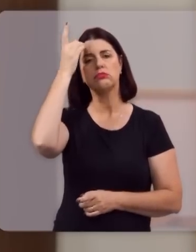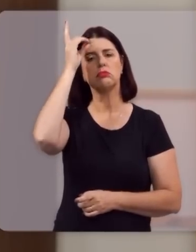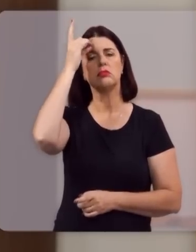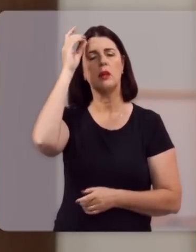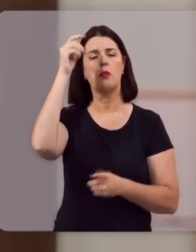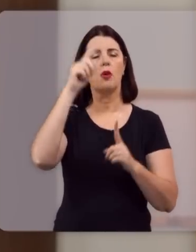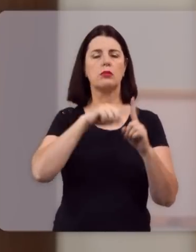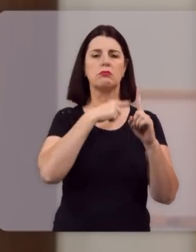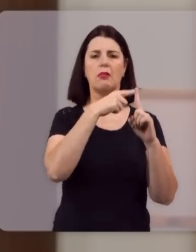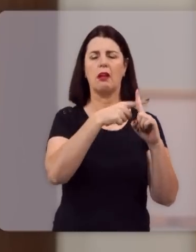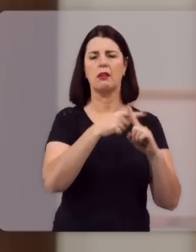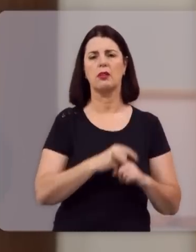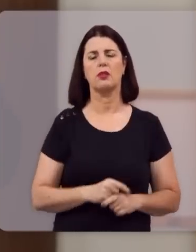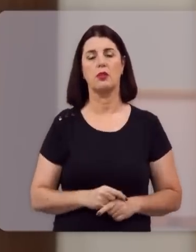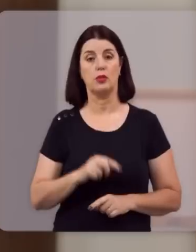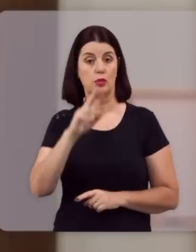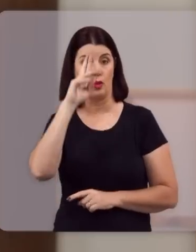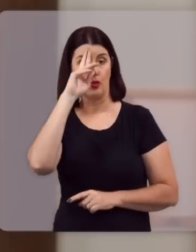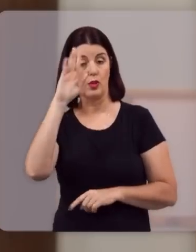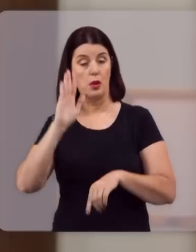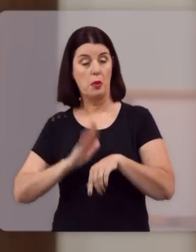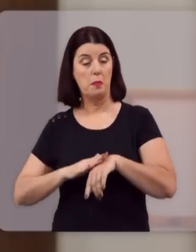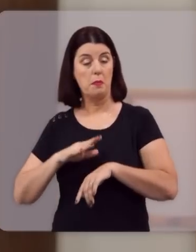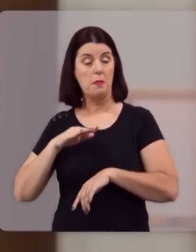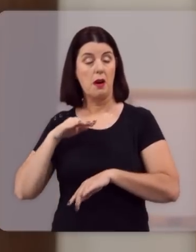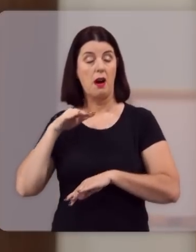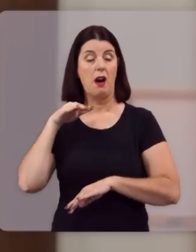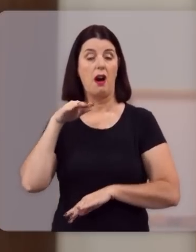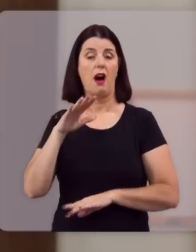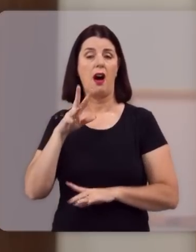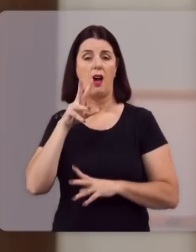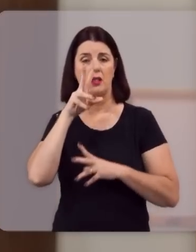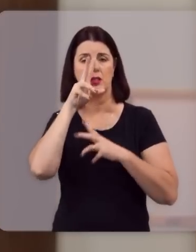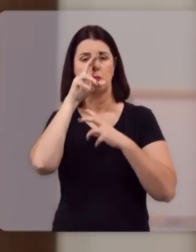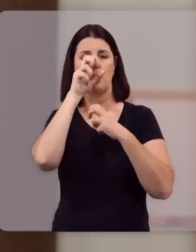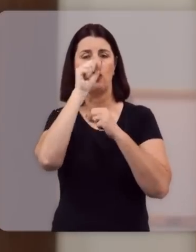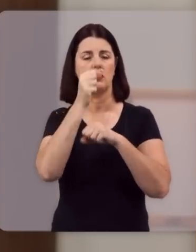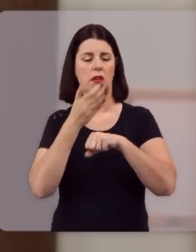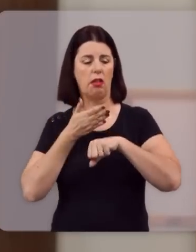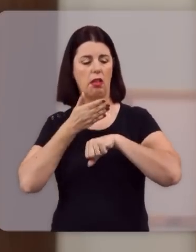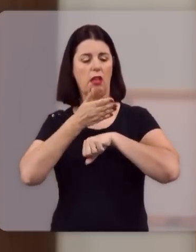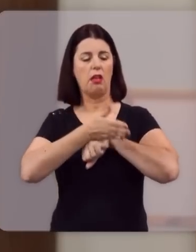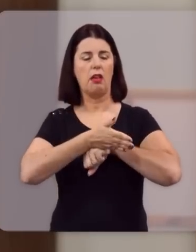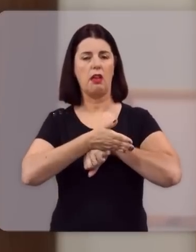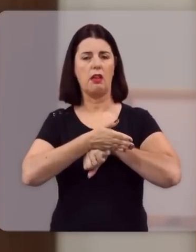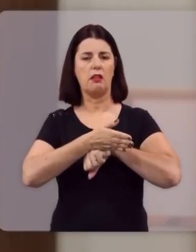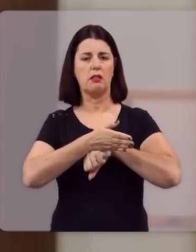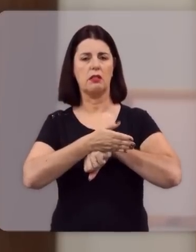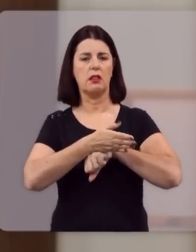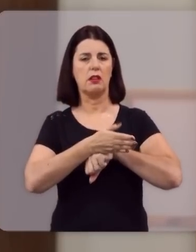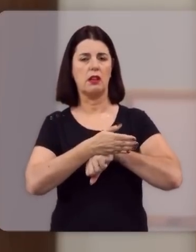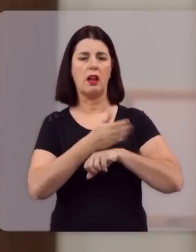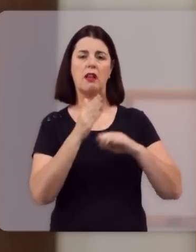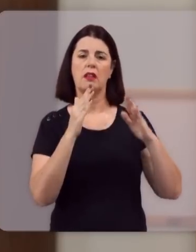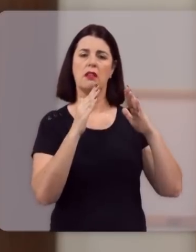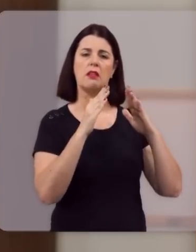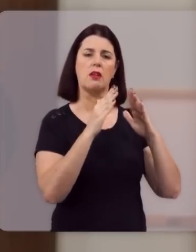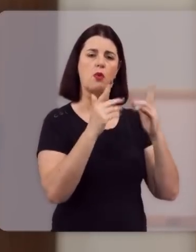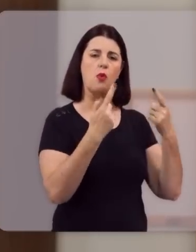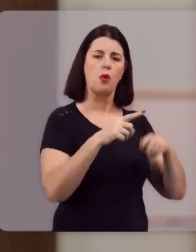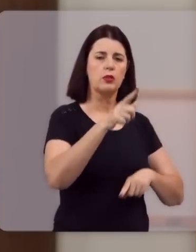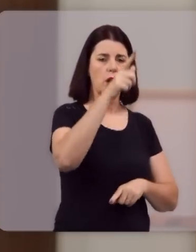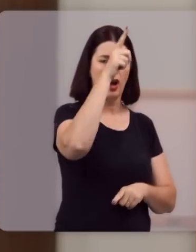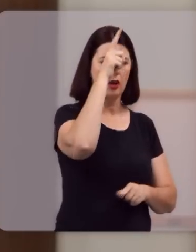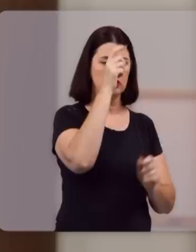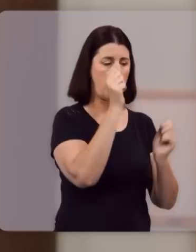O Senhor Jesus Cristo é o mais valente, que entra na casa do valente, amarra-o,